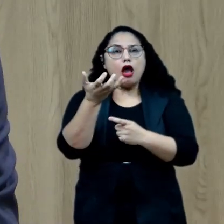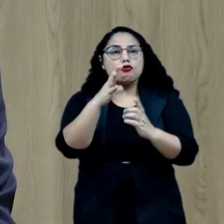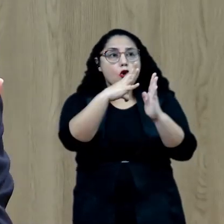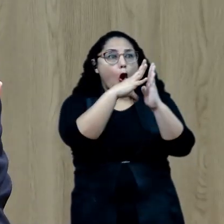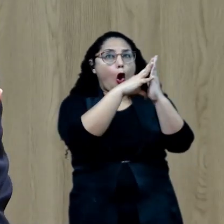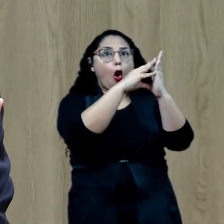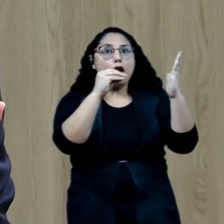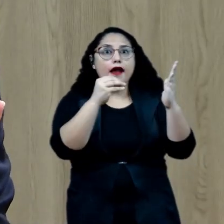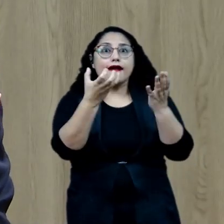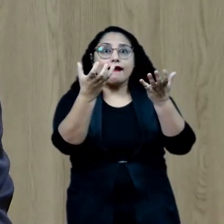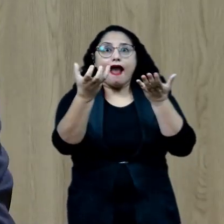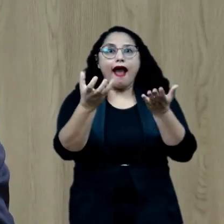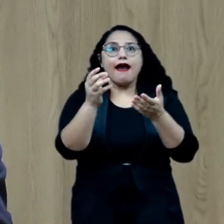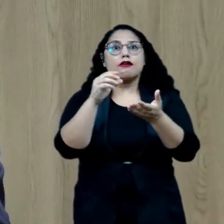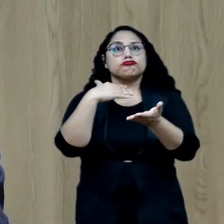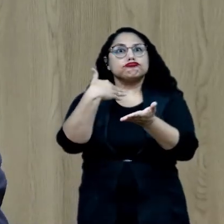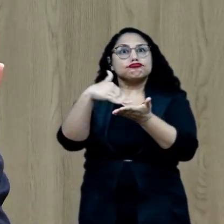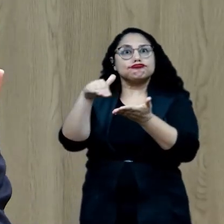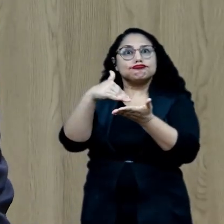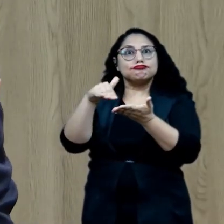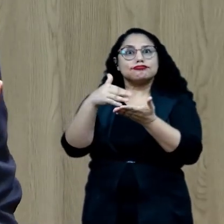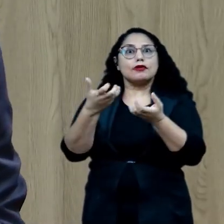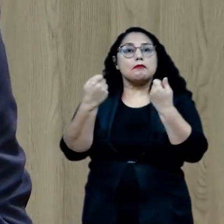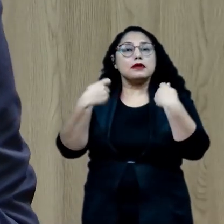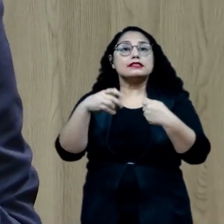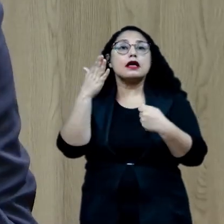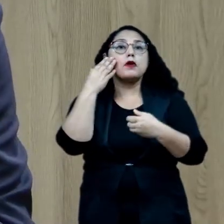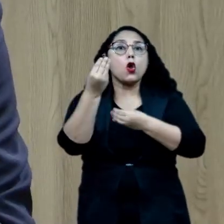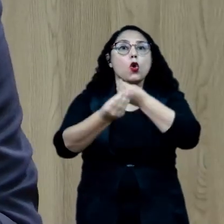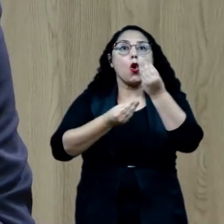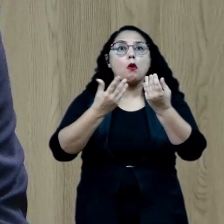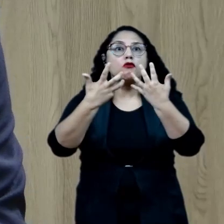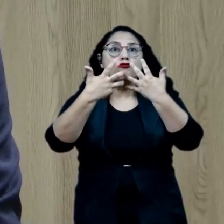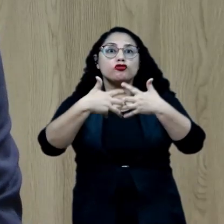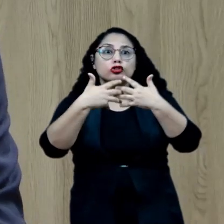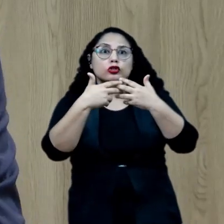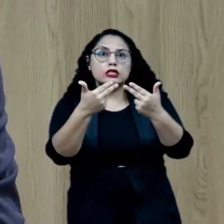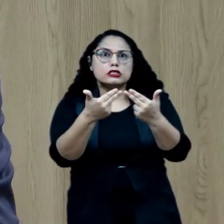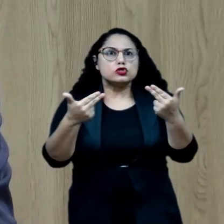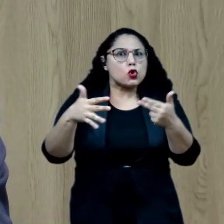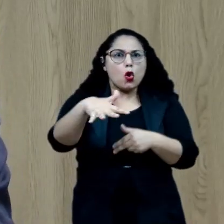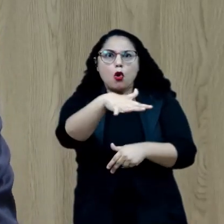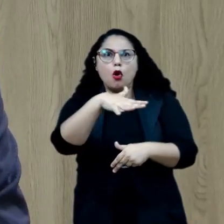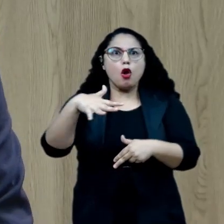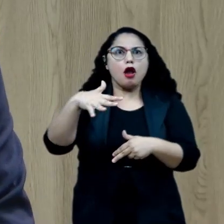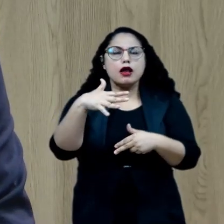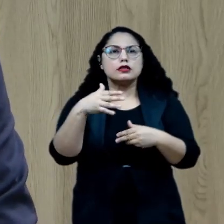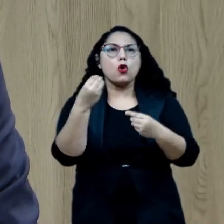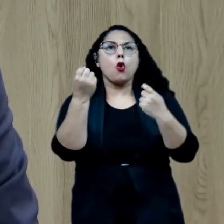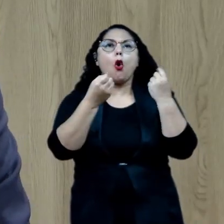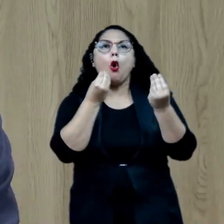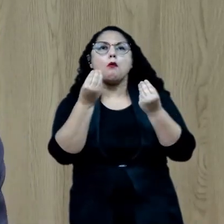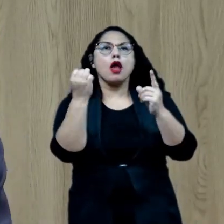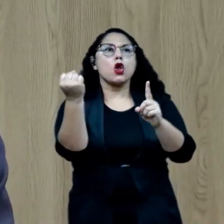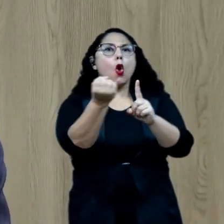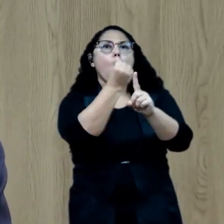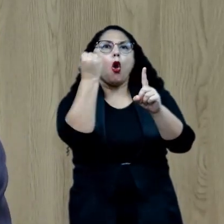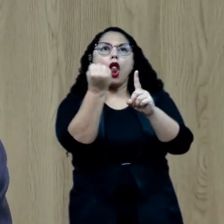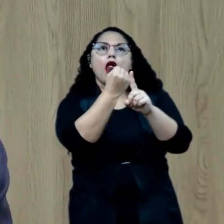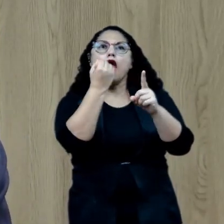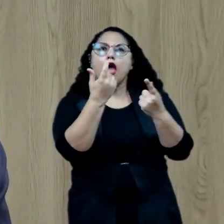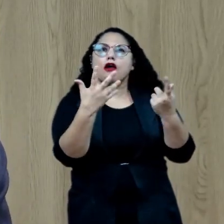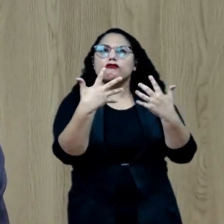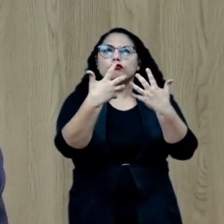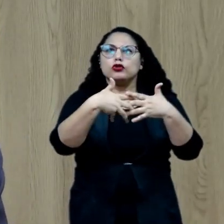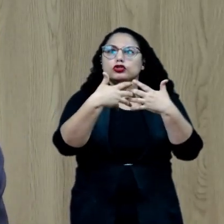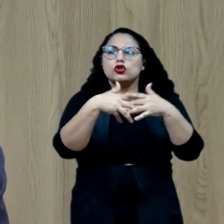Quero fazer o secretariado e agora eu preciso saber como que funciona esse negócio, esse rolê. E foi então